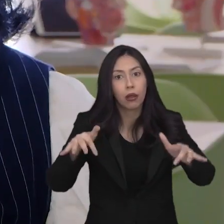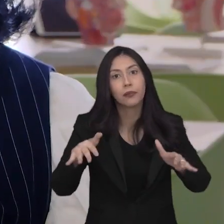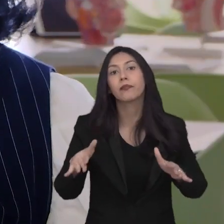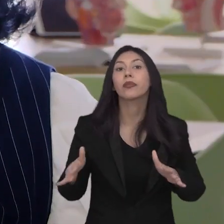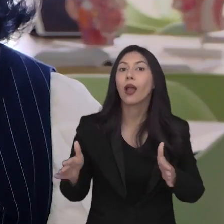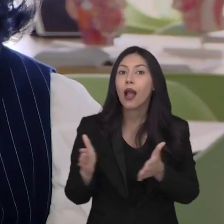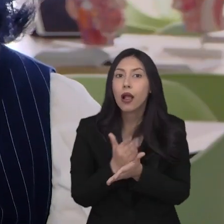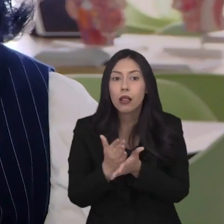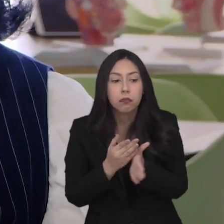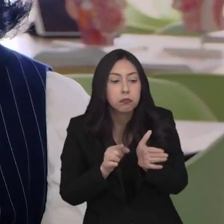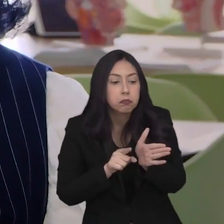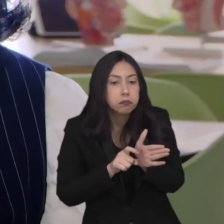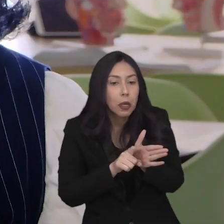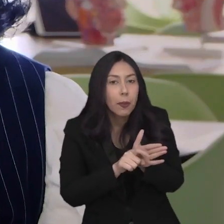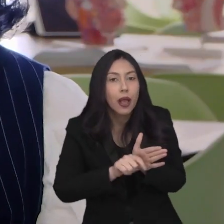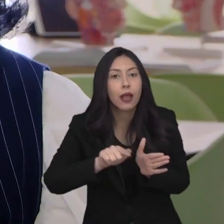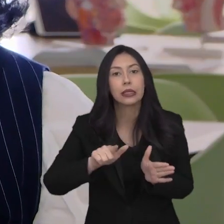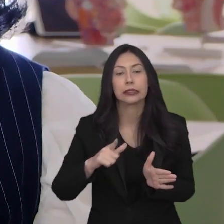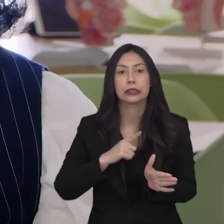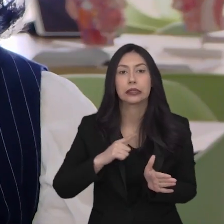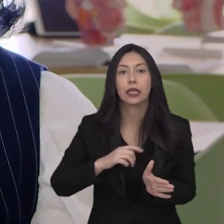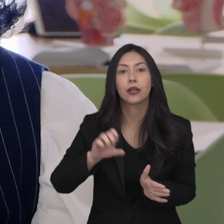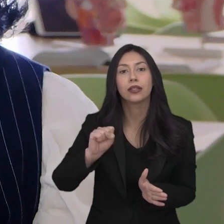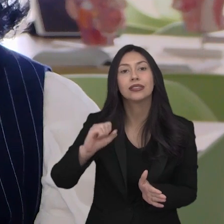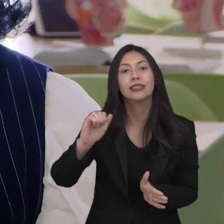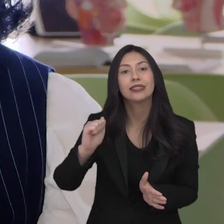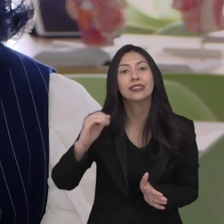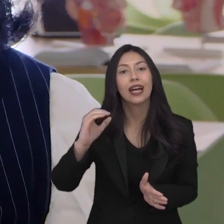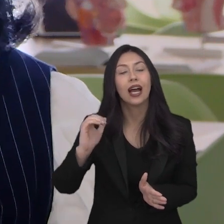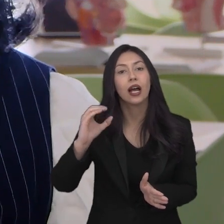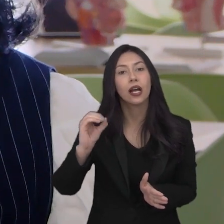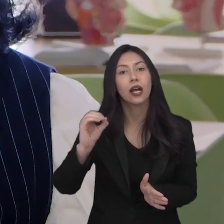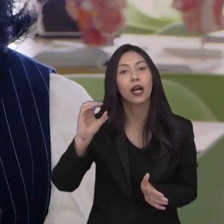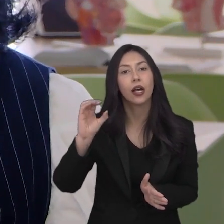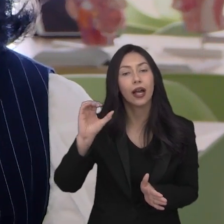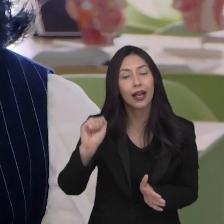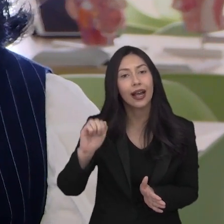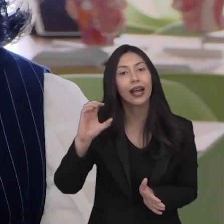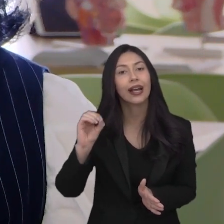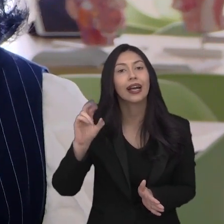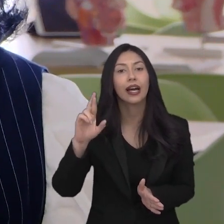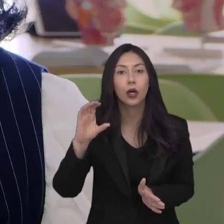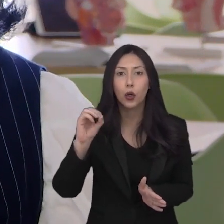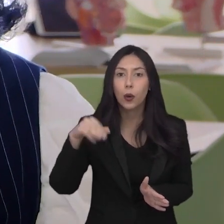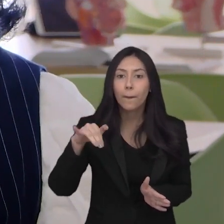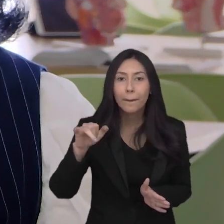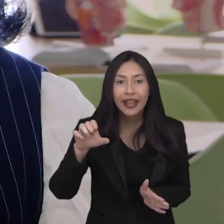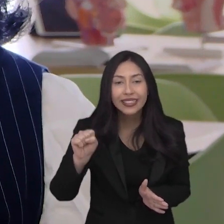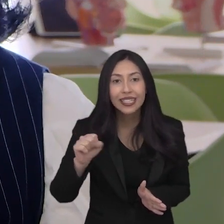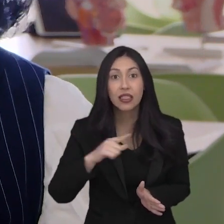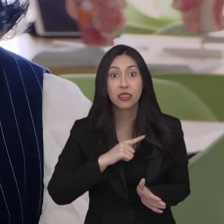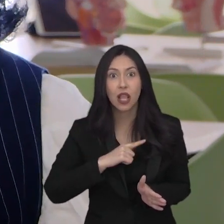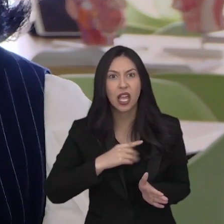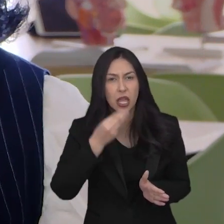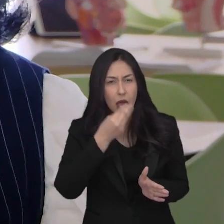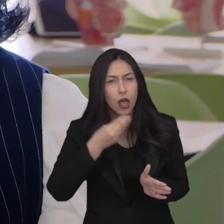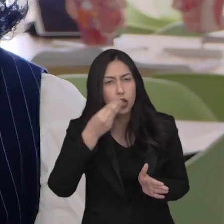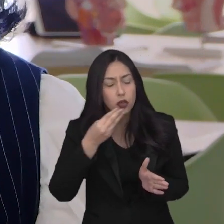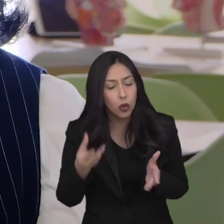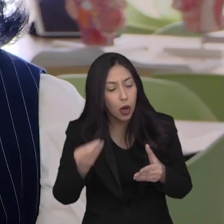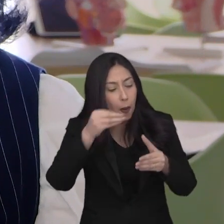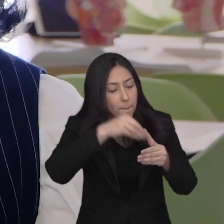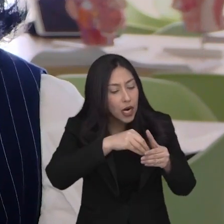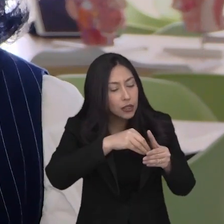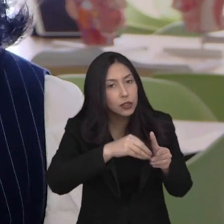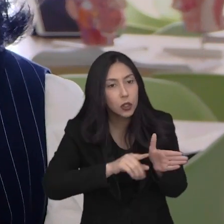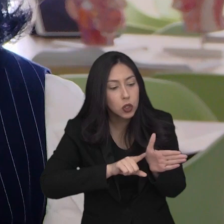Alguns micro-organismos, como uma levedura chamada Saccharomyces cerevisiae, ele se aproveita da glicose, né, do